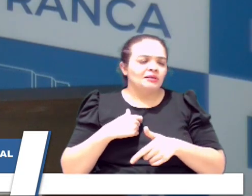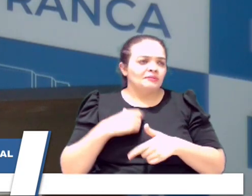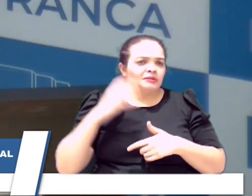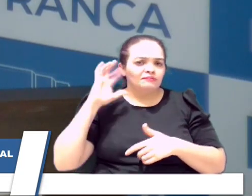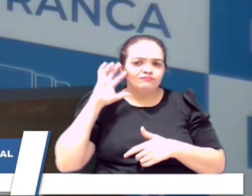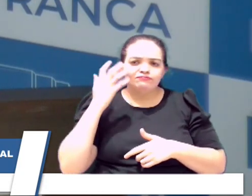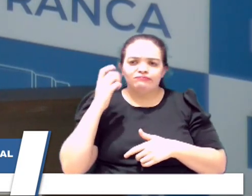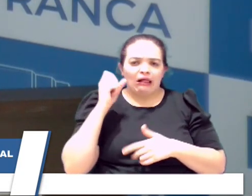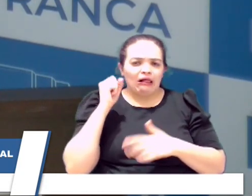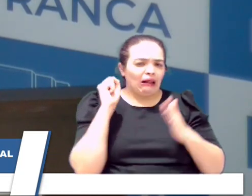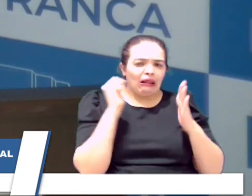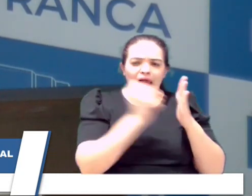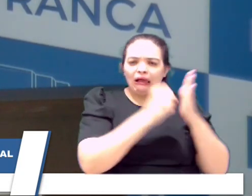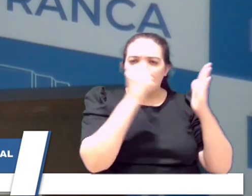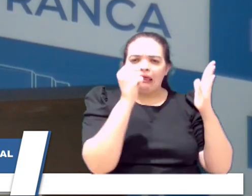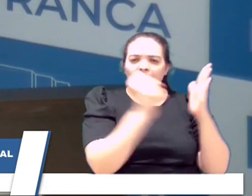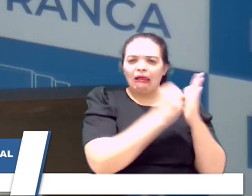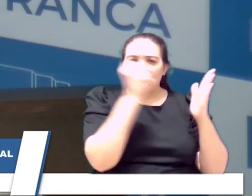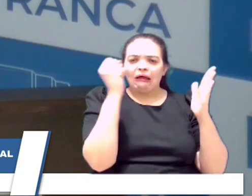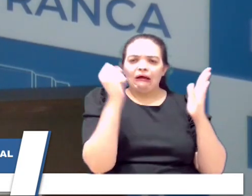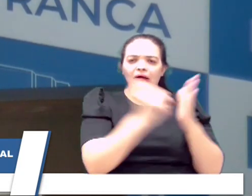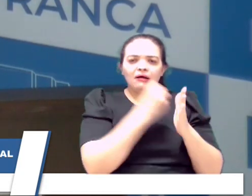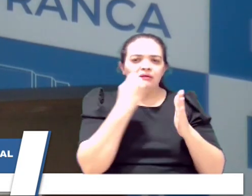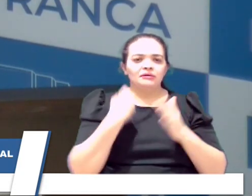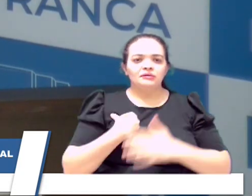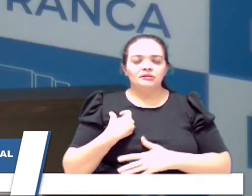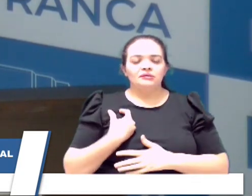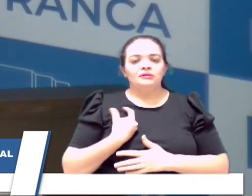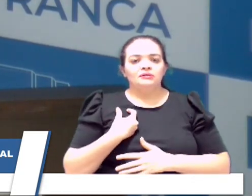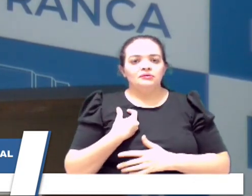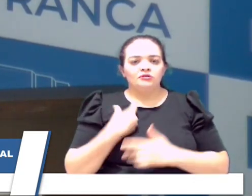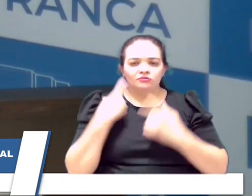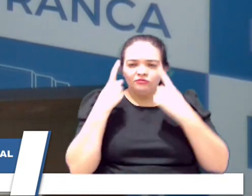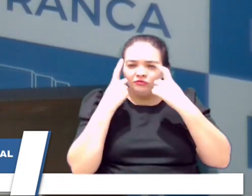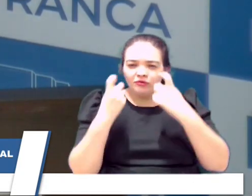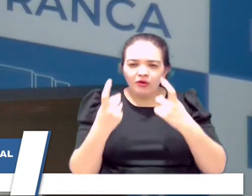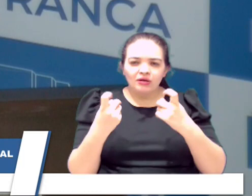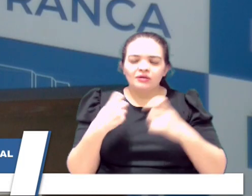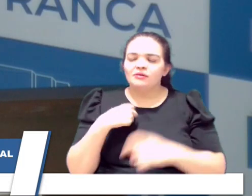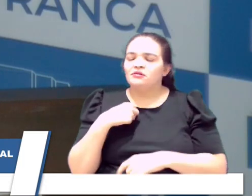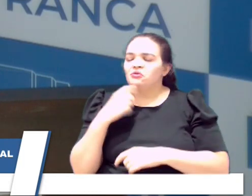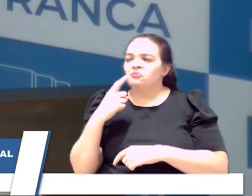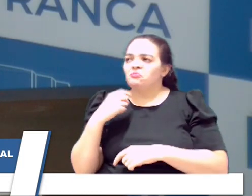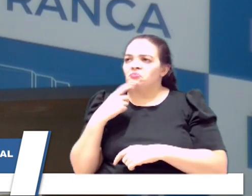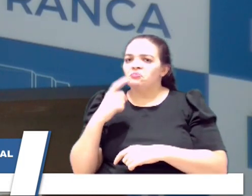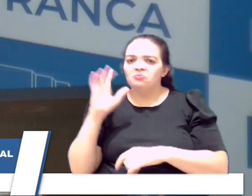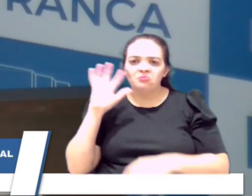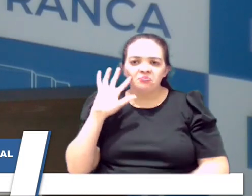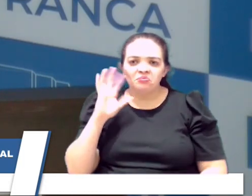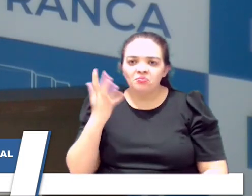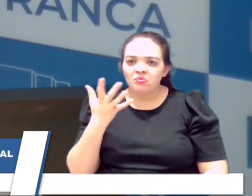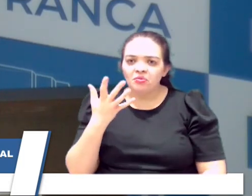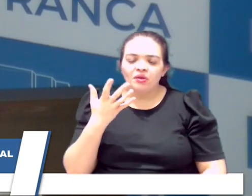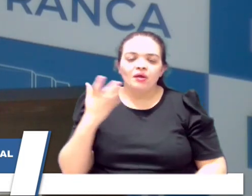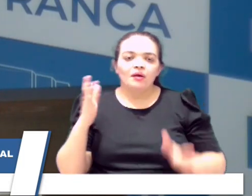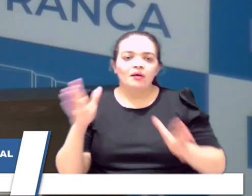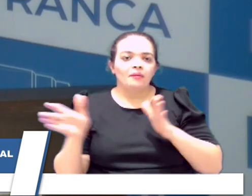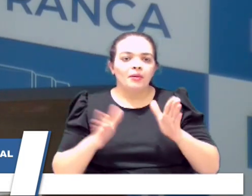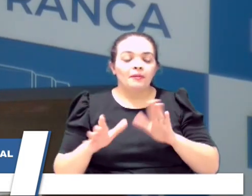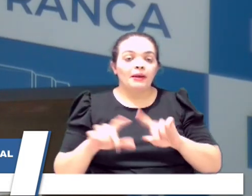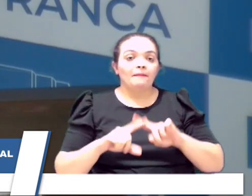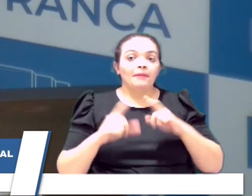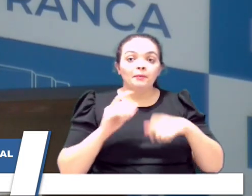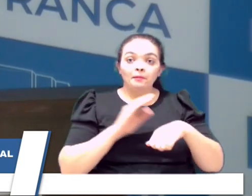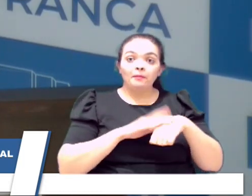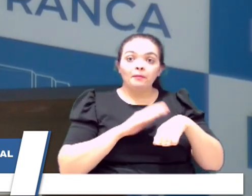todas as paredes e nada que eu faça funcione por algum período de tempo, e aí, a partir do momento